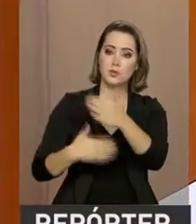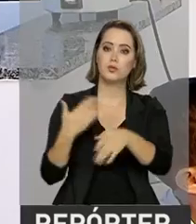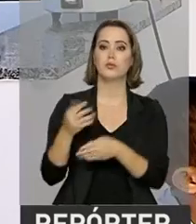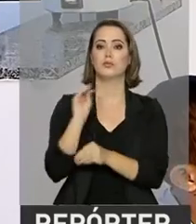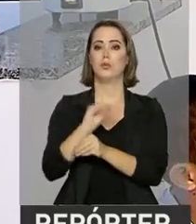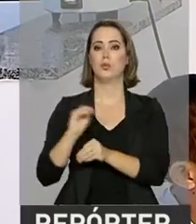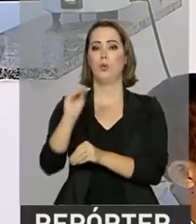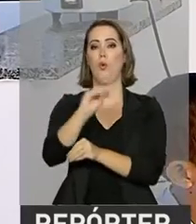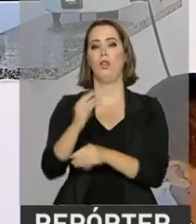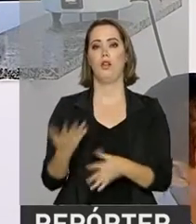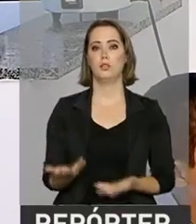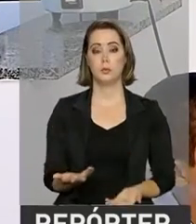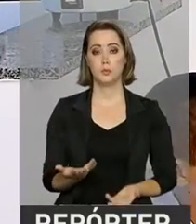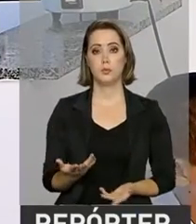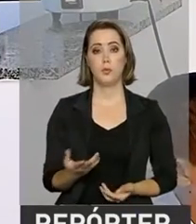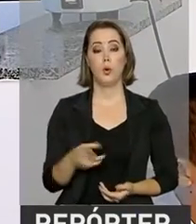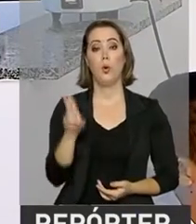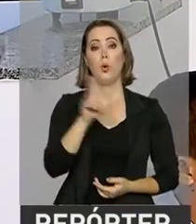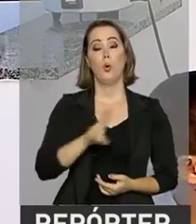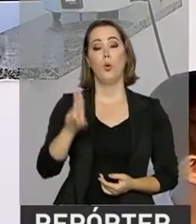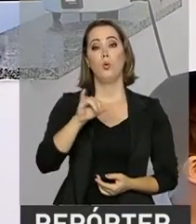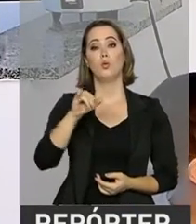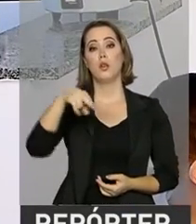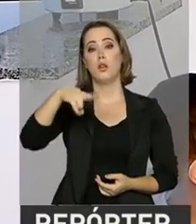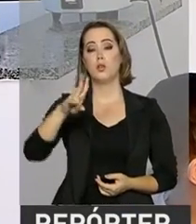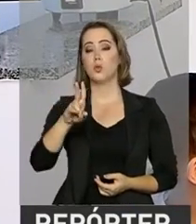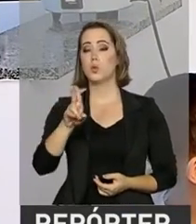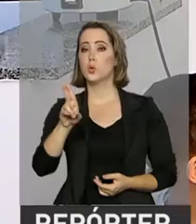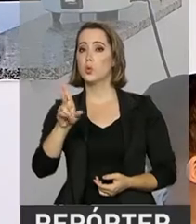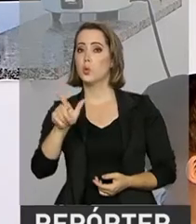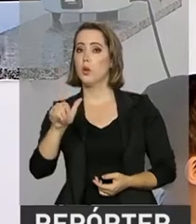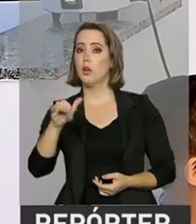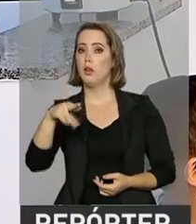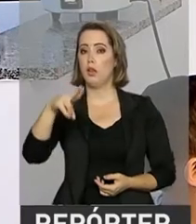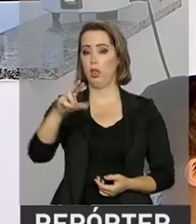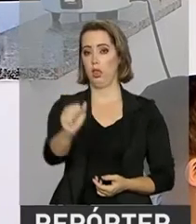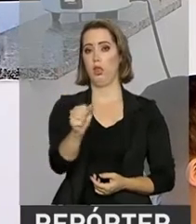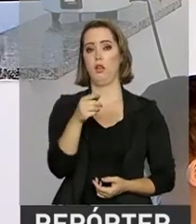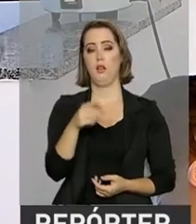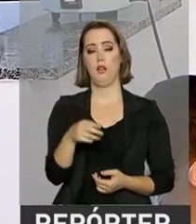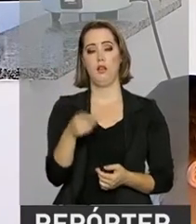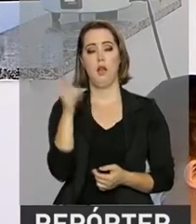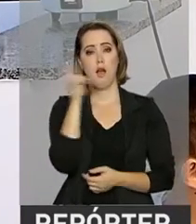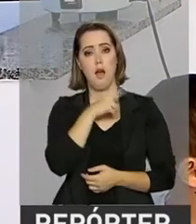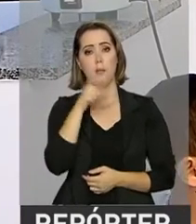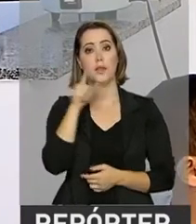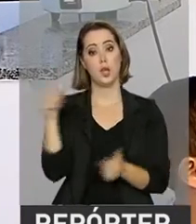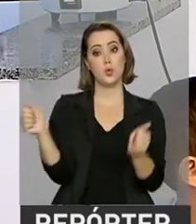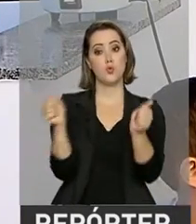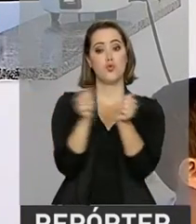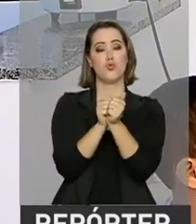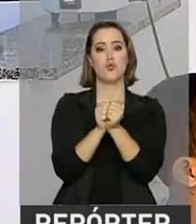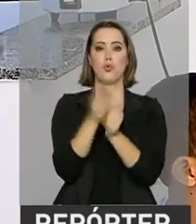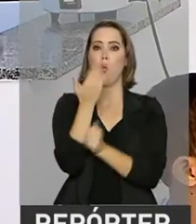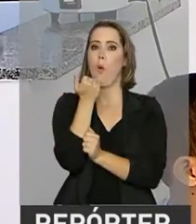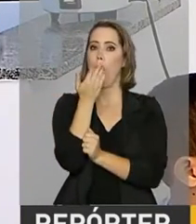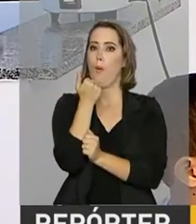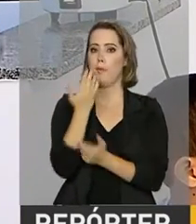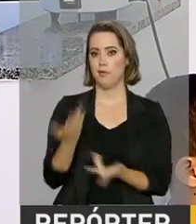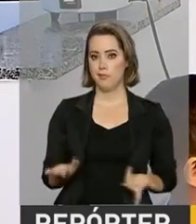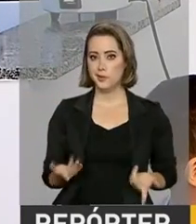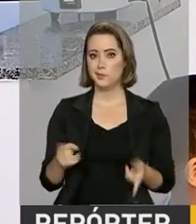com o uso da insulina na longa de ação rápida está associado às refeições deve ser aplicada antes de